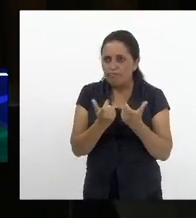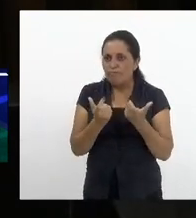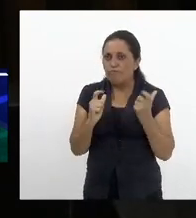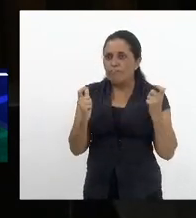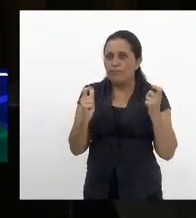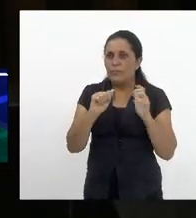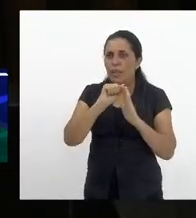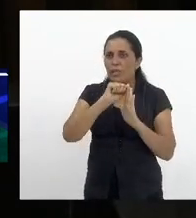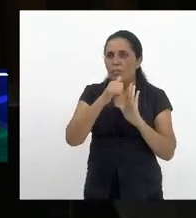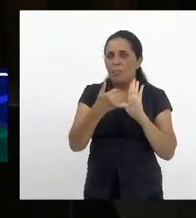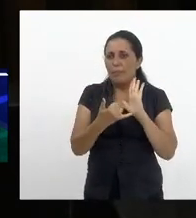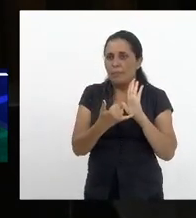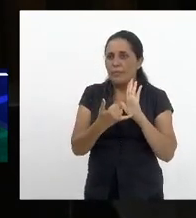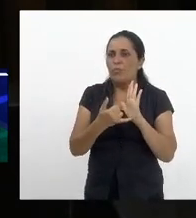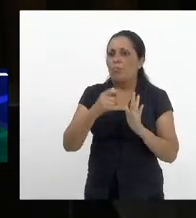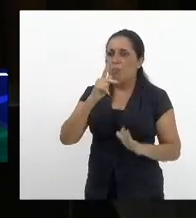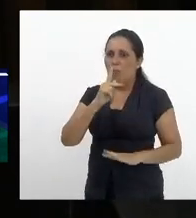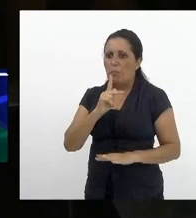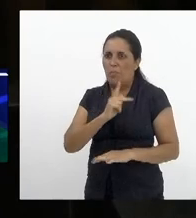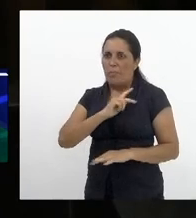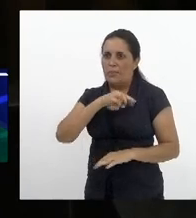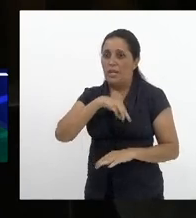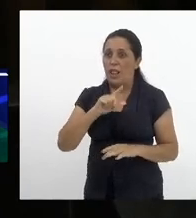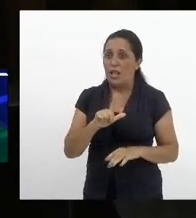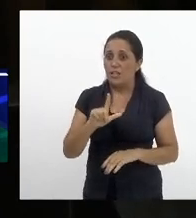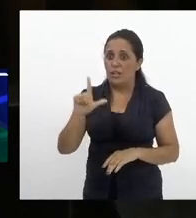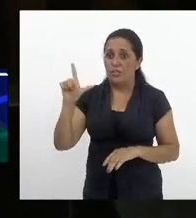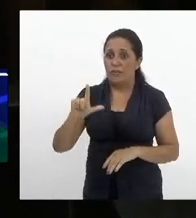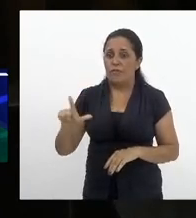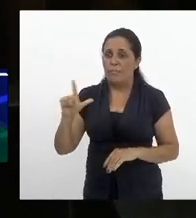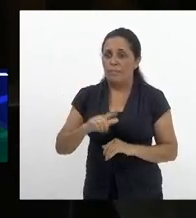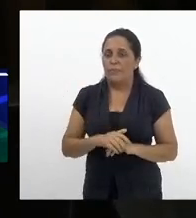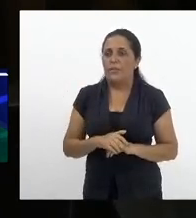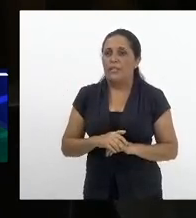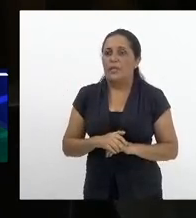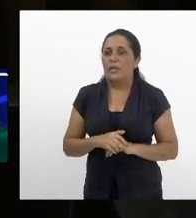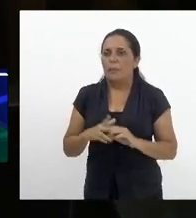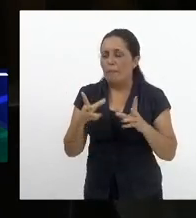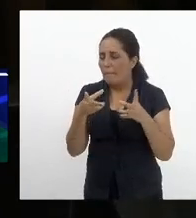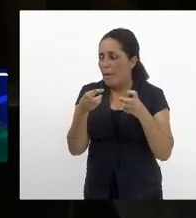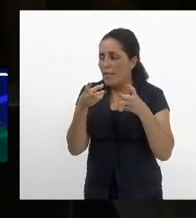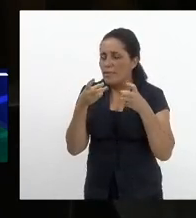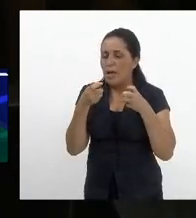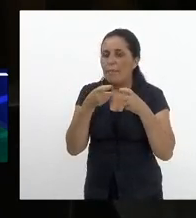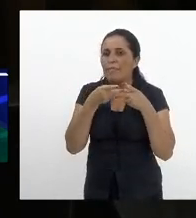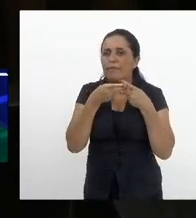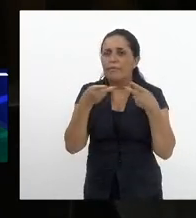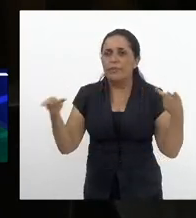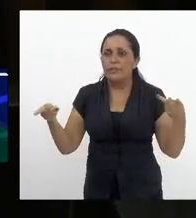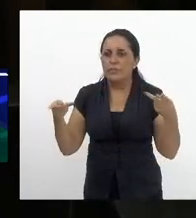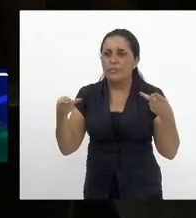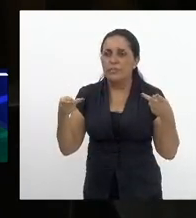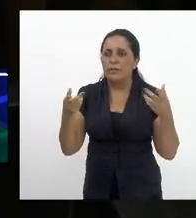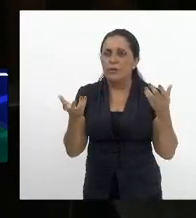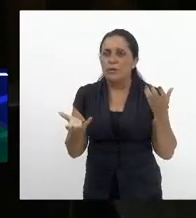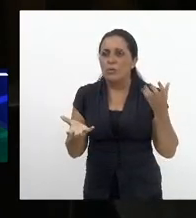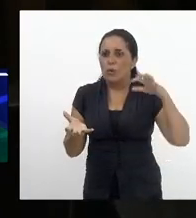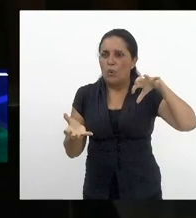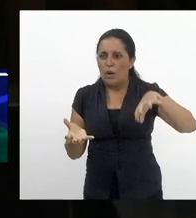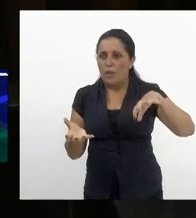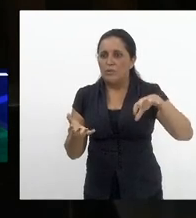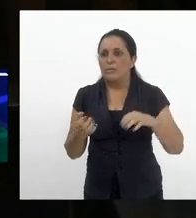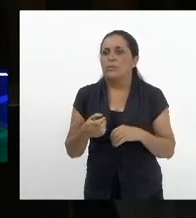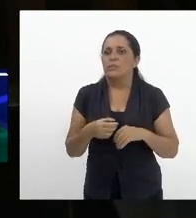Legislativa, uma Polícia Legislativa tão vigorosa quanto a gente percebe quando visita o Congresso Nacional, a Câmara